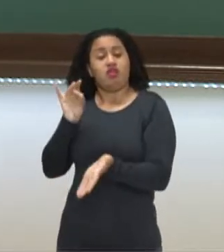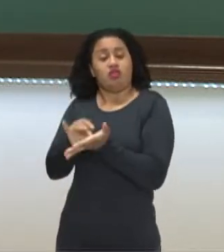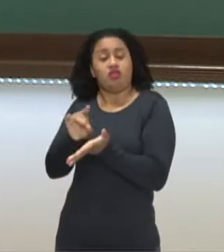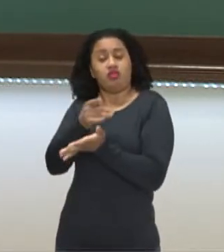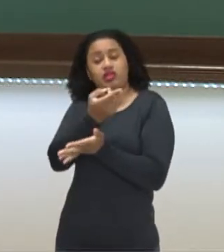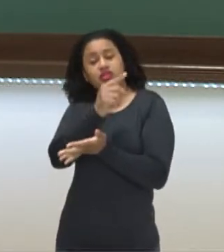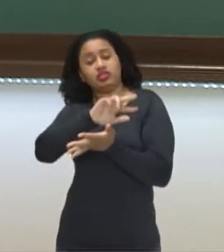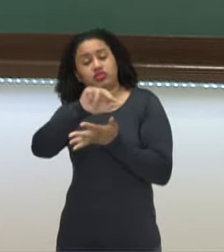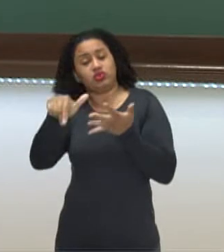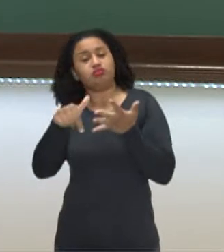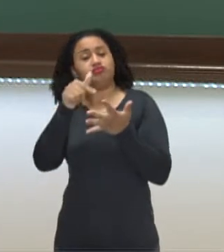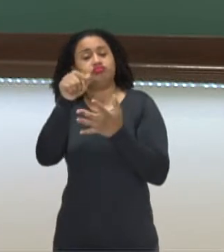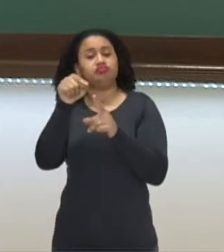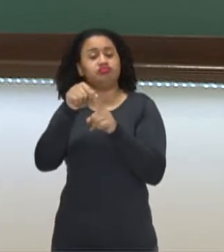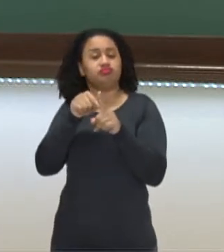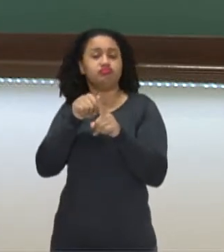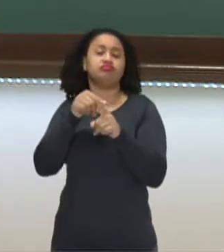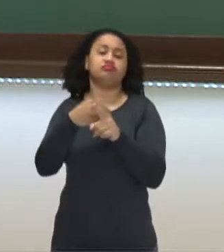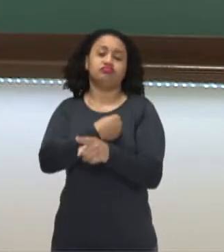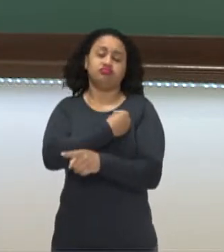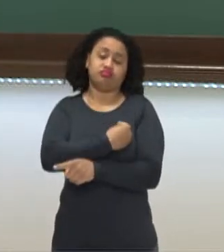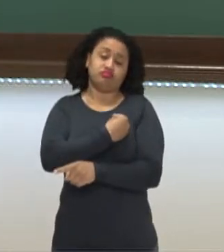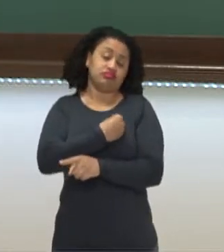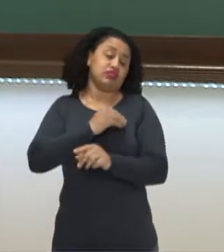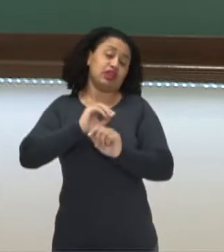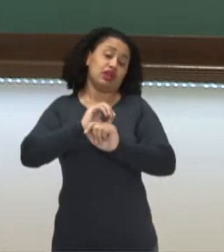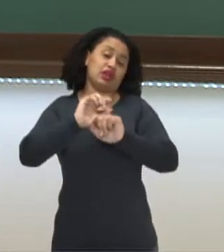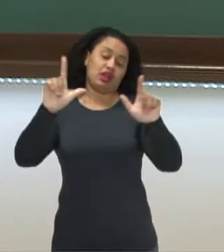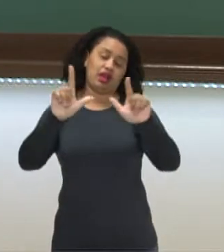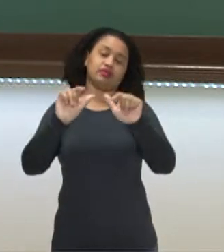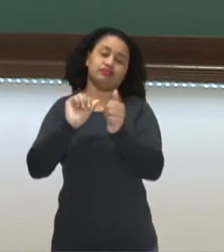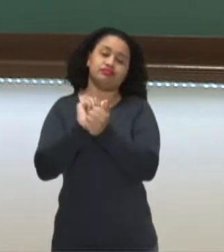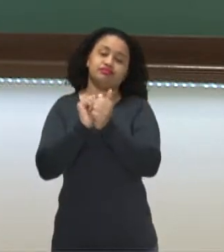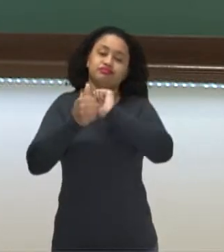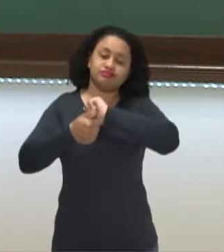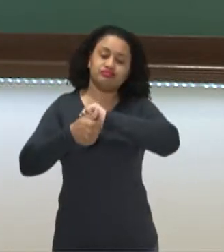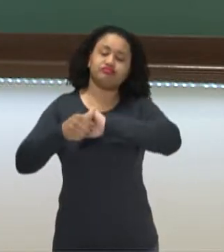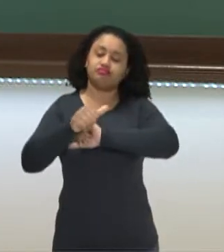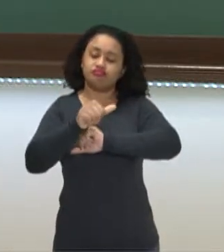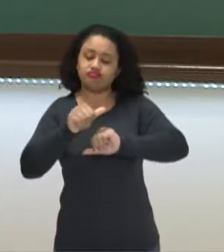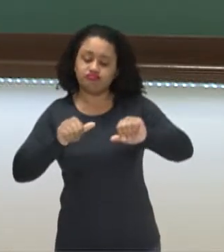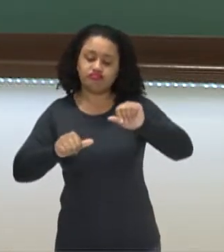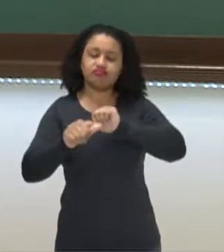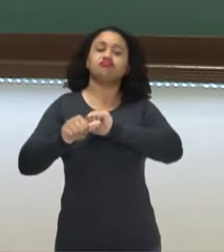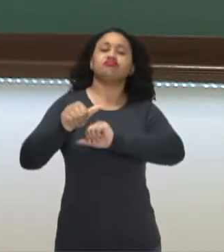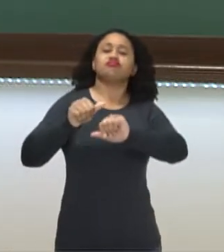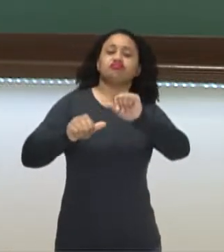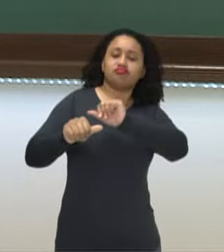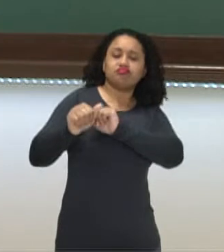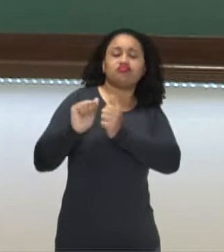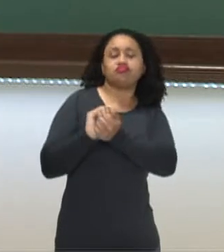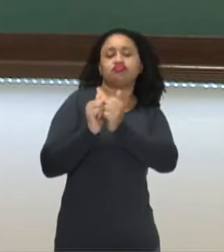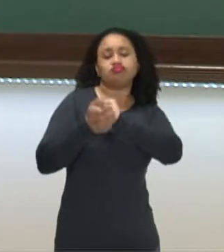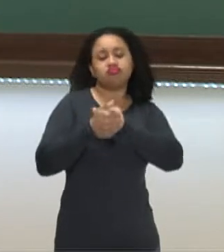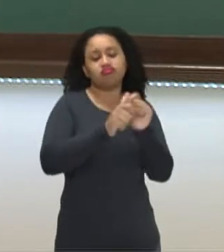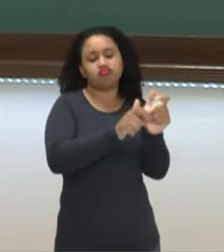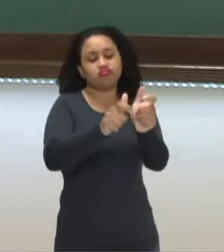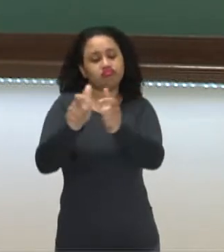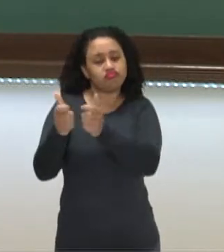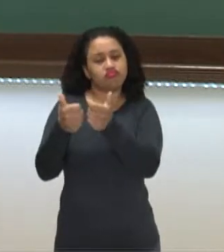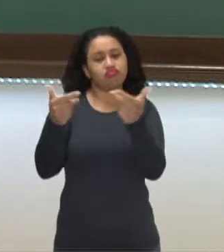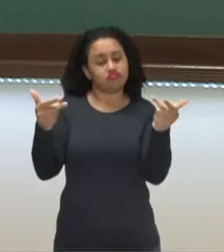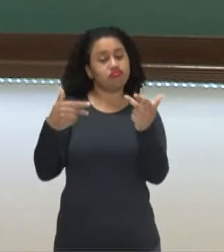àquelas espécies, que claro, foram se adaptando, foram sofrendo mudanças ao longo do